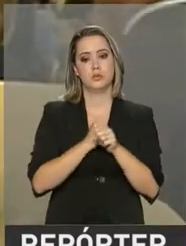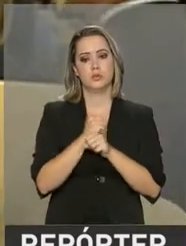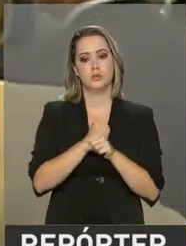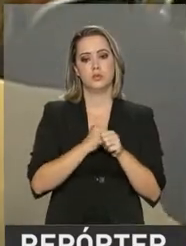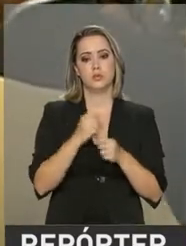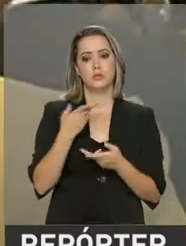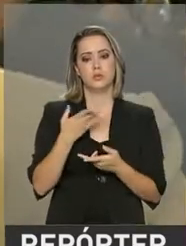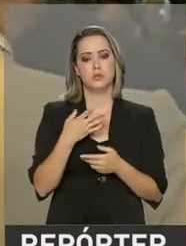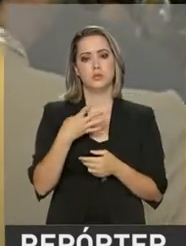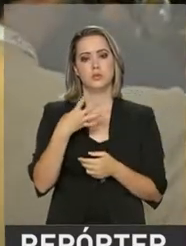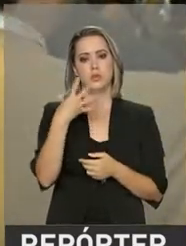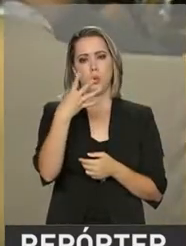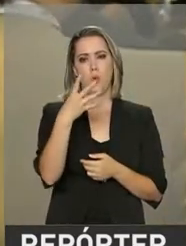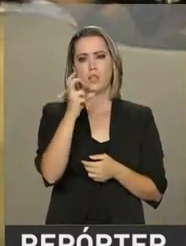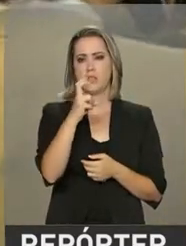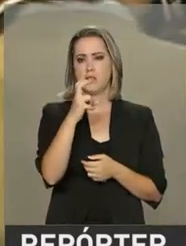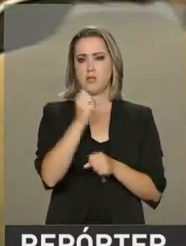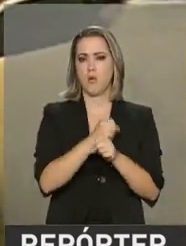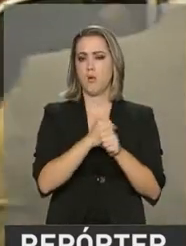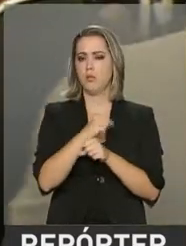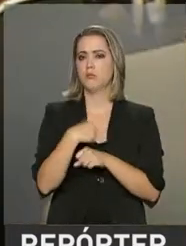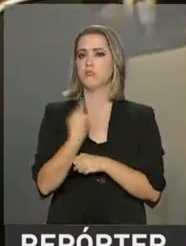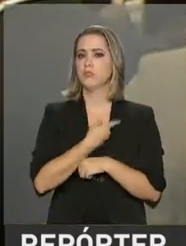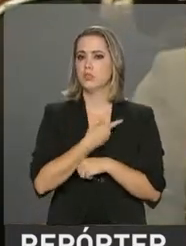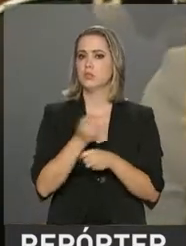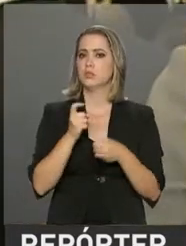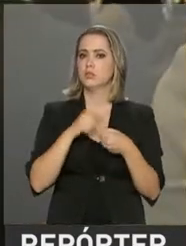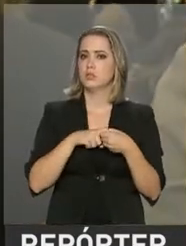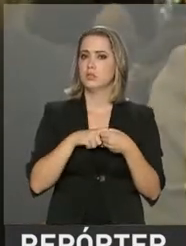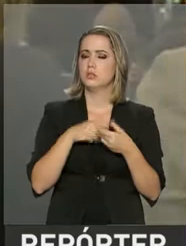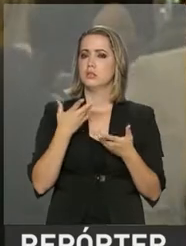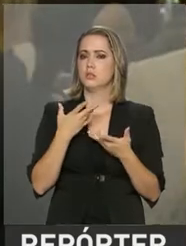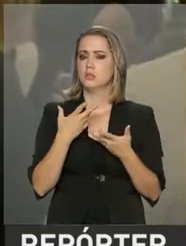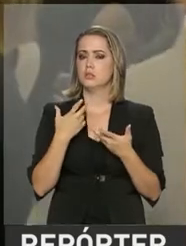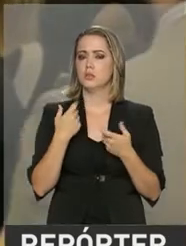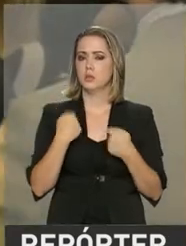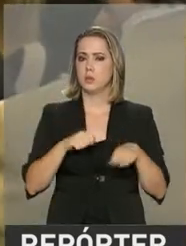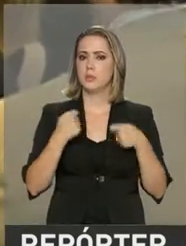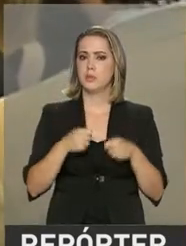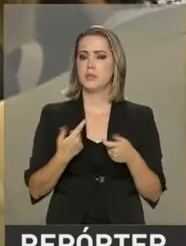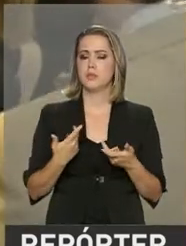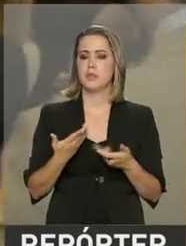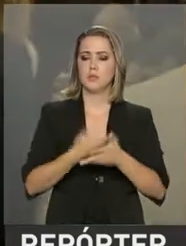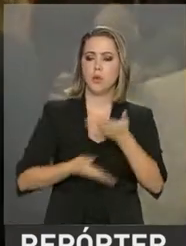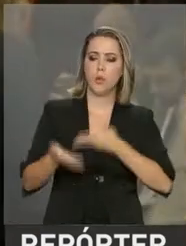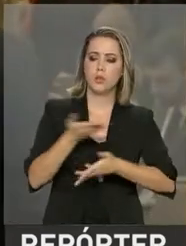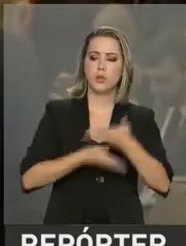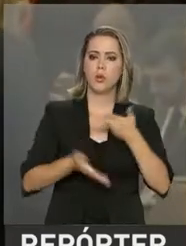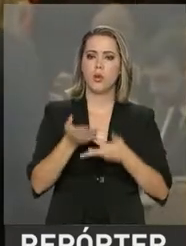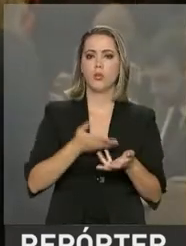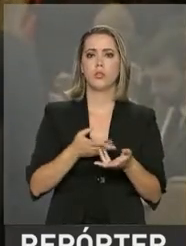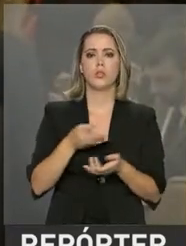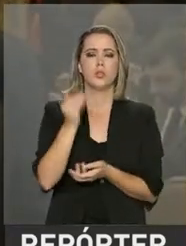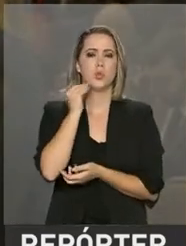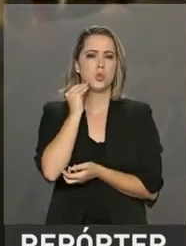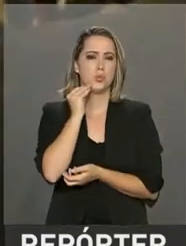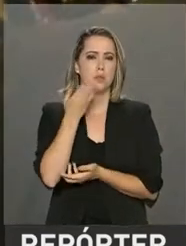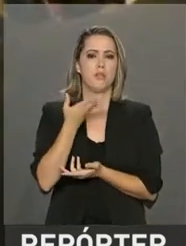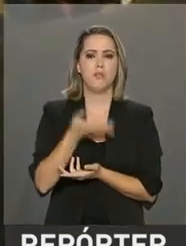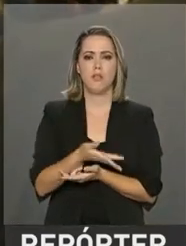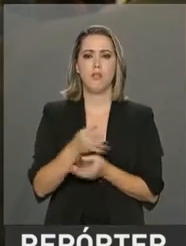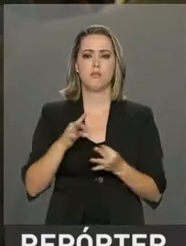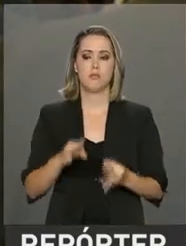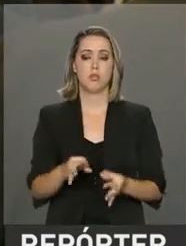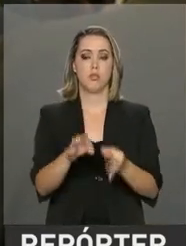crescimento durante 4, 5 anos, a gente começa a sentir uma carência. Então também a troca de experiência, de tecnologias, é